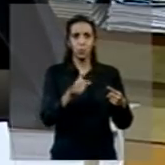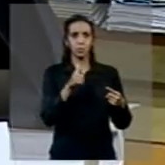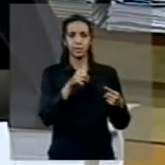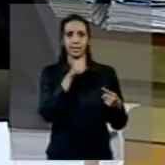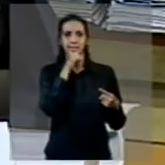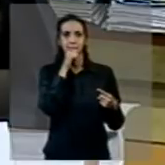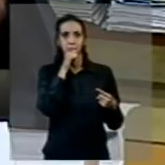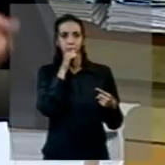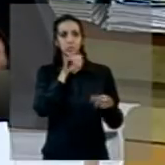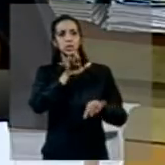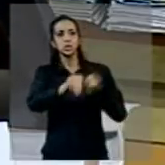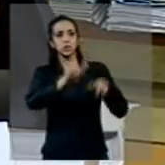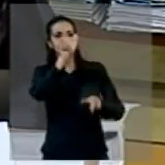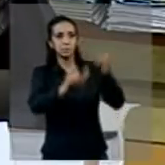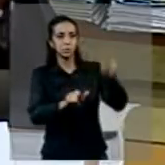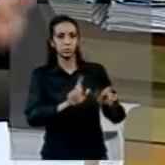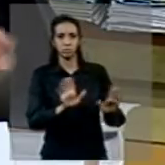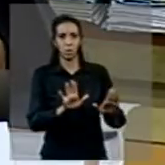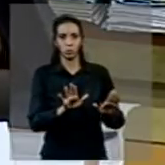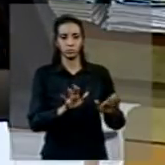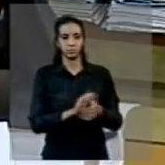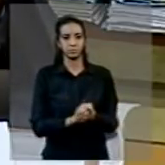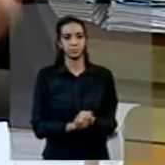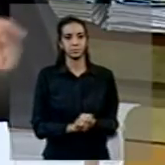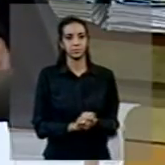dos eleitores, sendo a coleta de dados biométricos